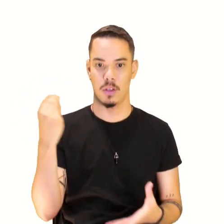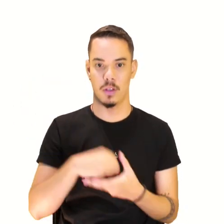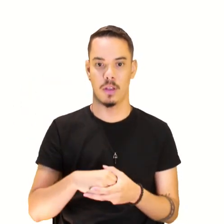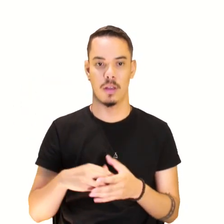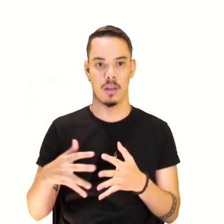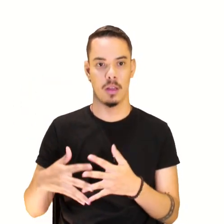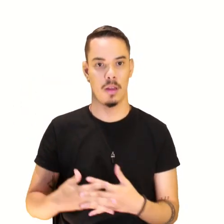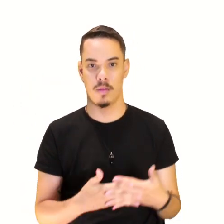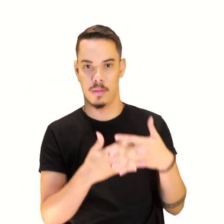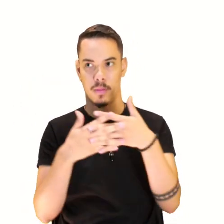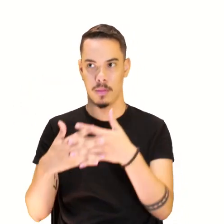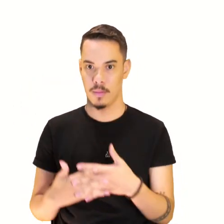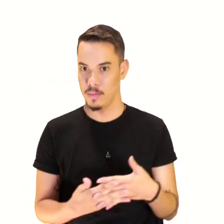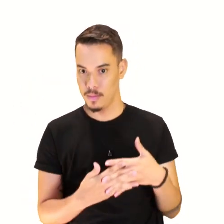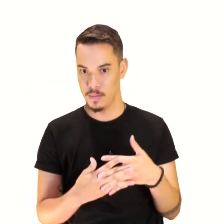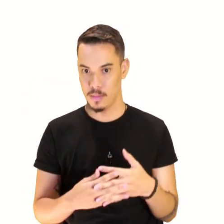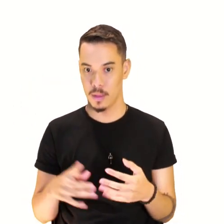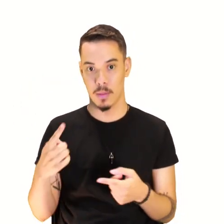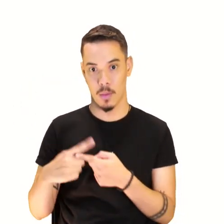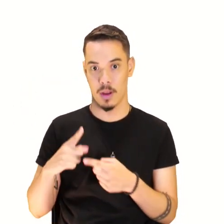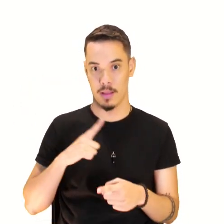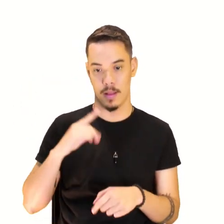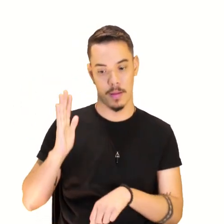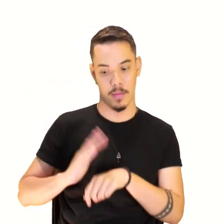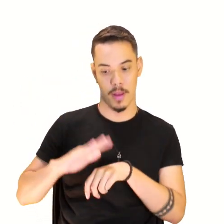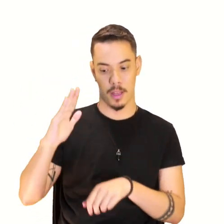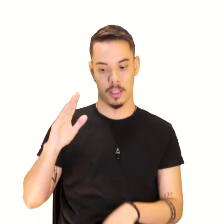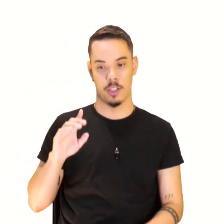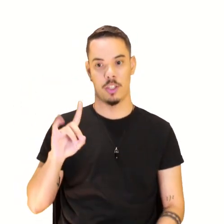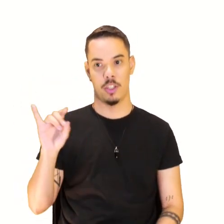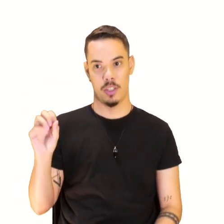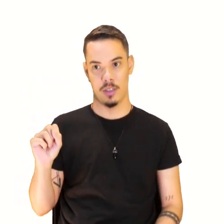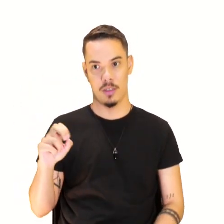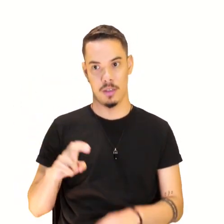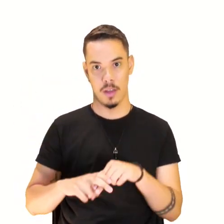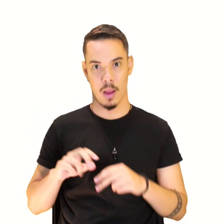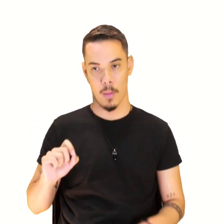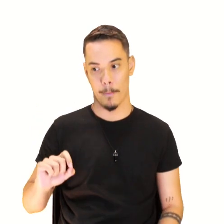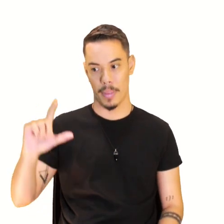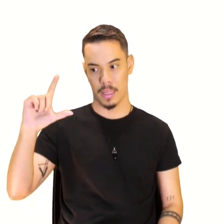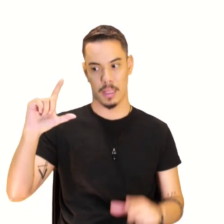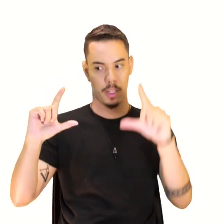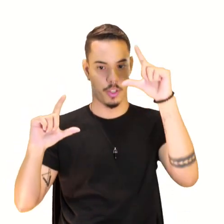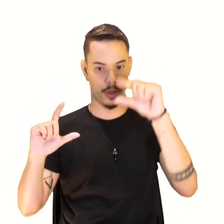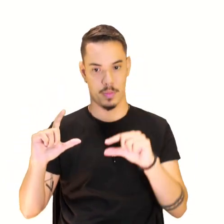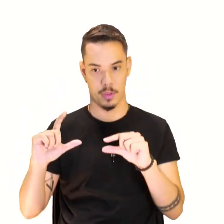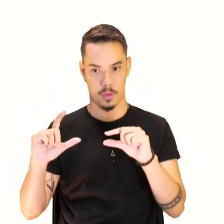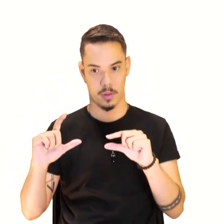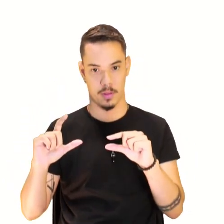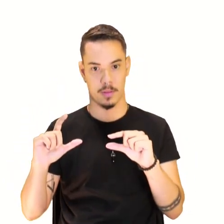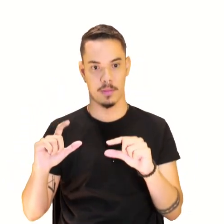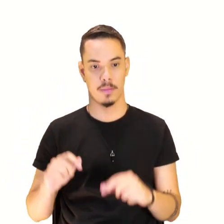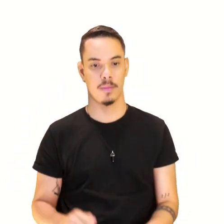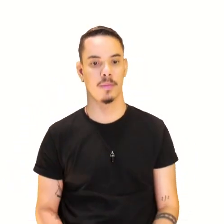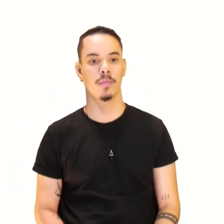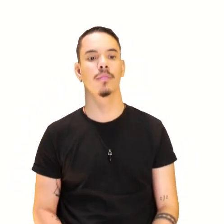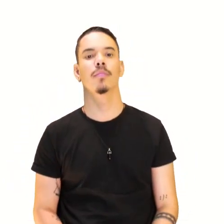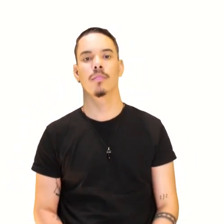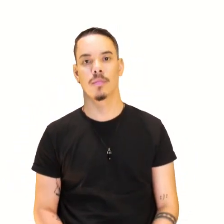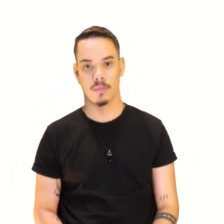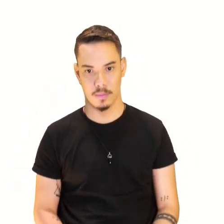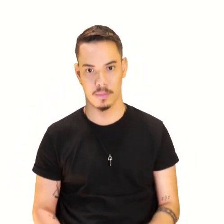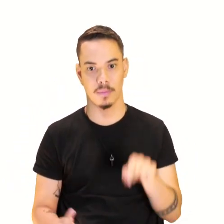caminhão porque tem mais dias né então aumenta um diminui o outro inversamente